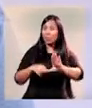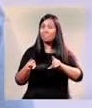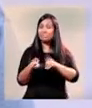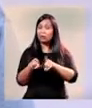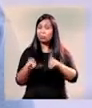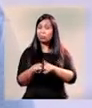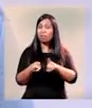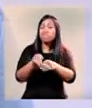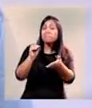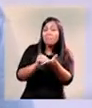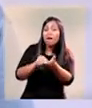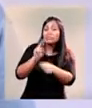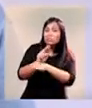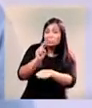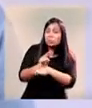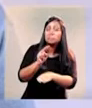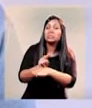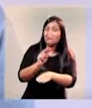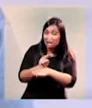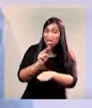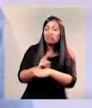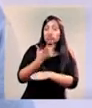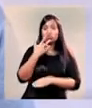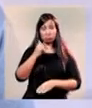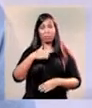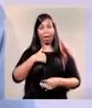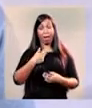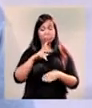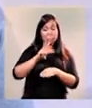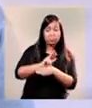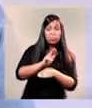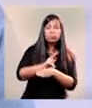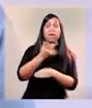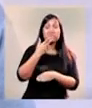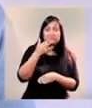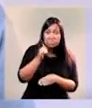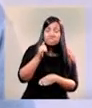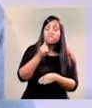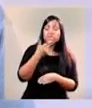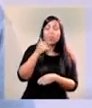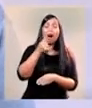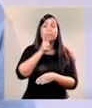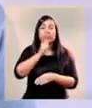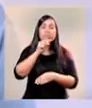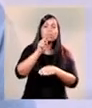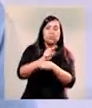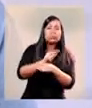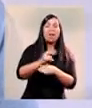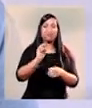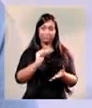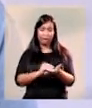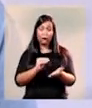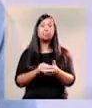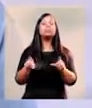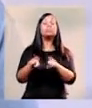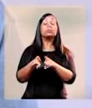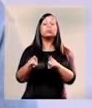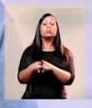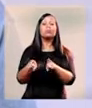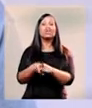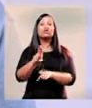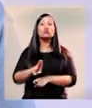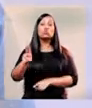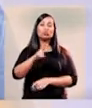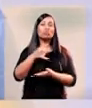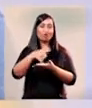por negligência também dos cuidados dos pais perante a criança ou adolescente. Tem a questão também